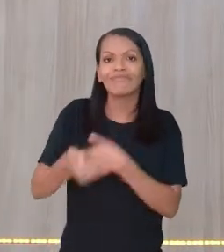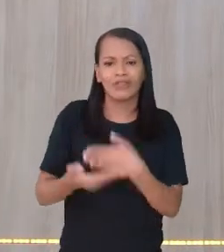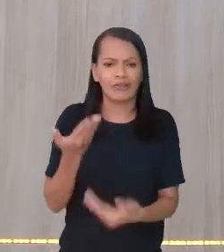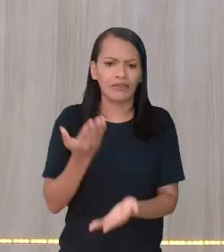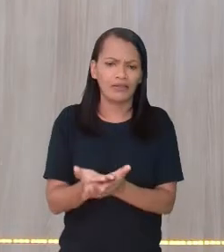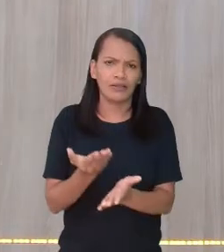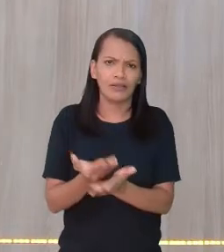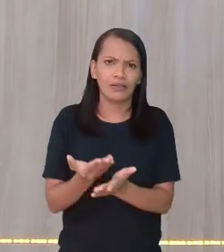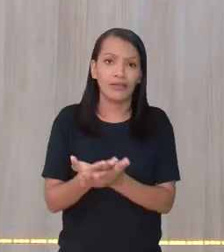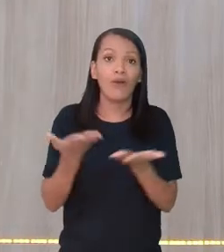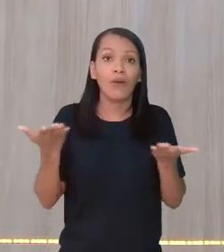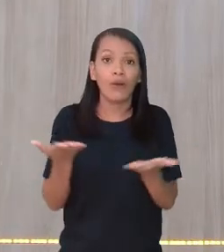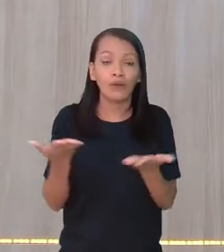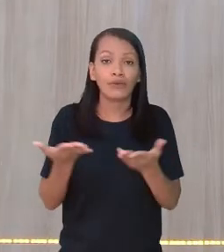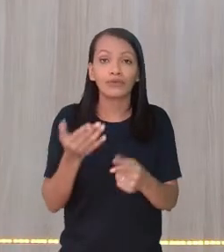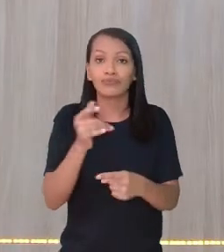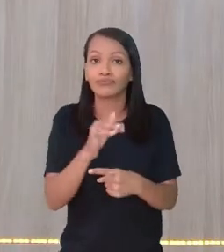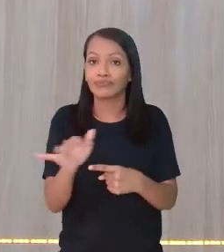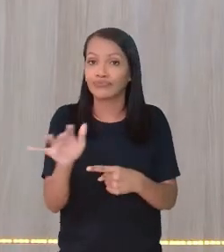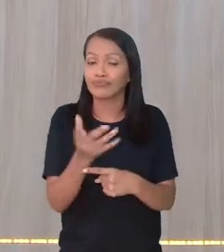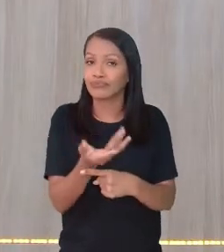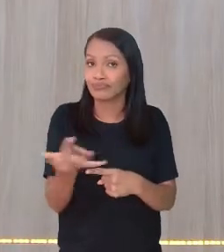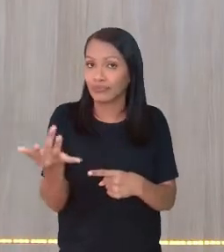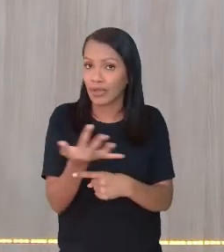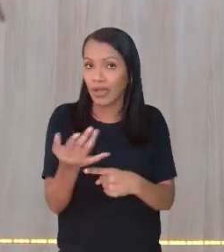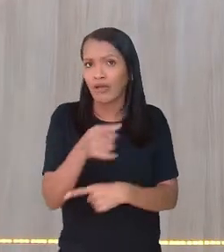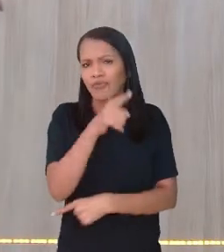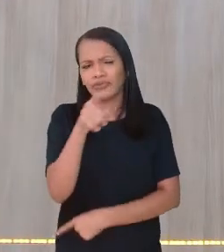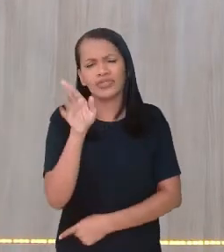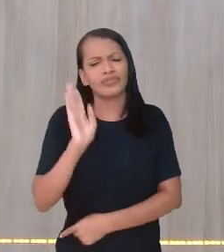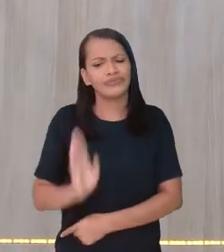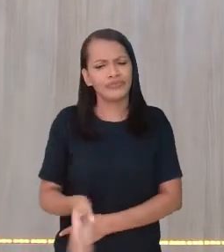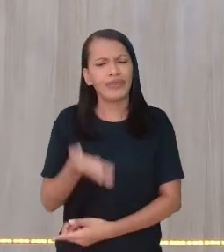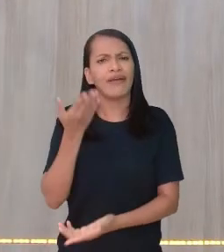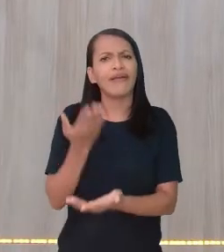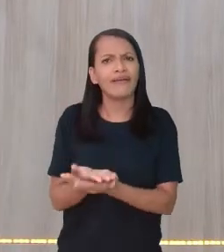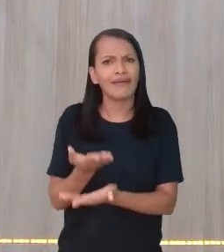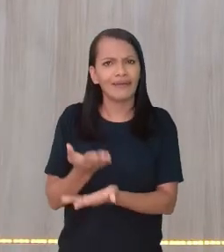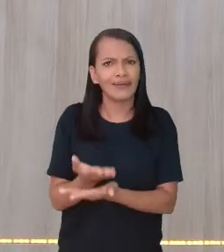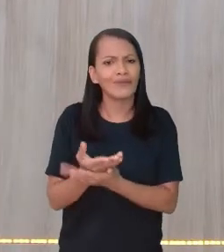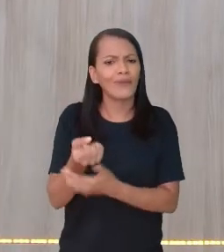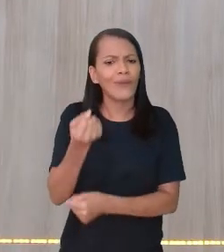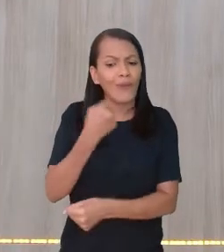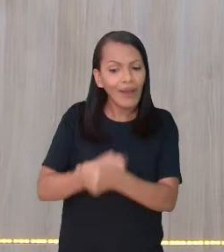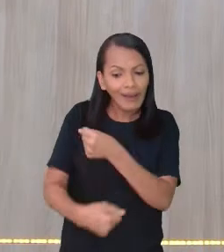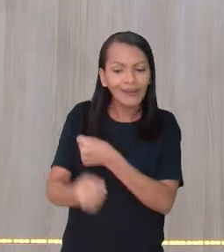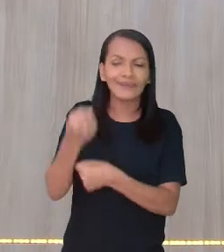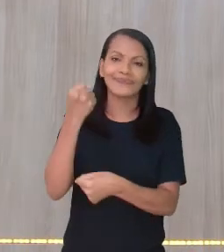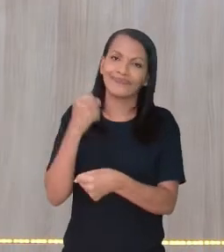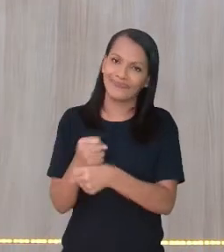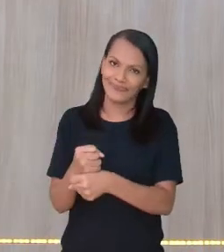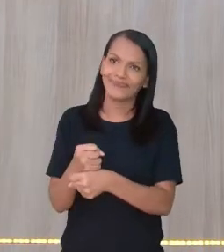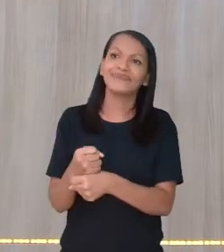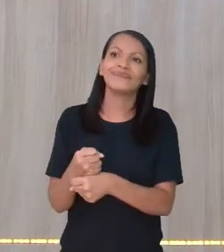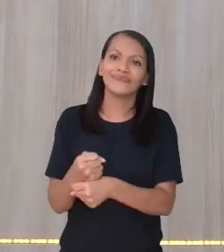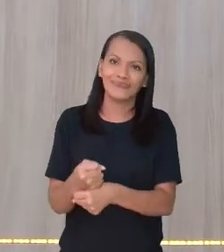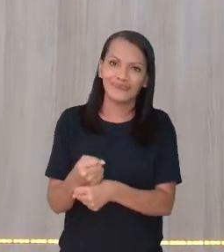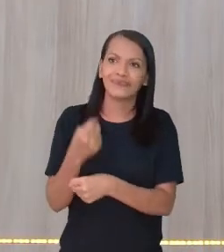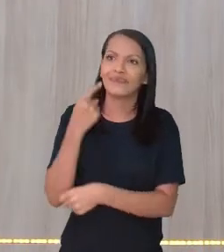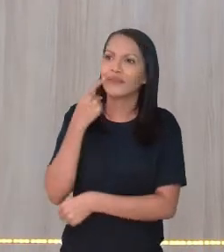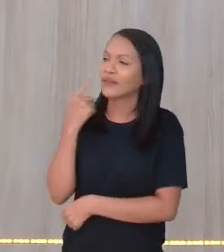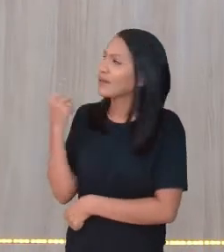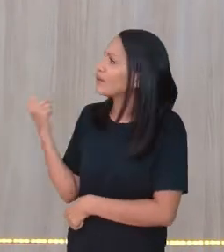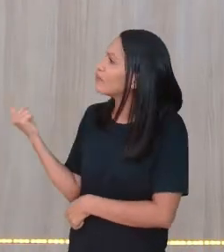de fração, que é algo que você estudou no ano anterior, certo? Mas a gente está colocando aqui